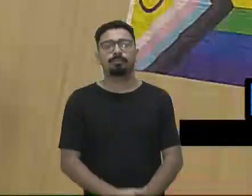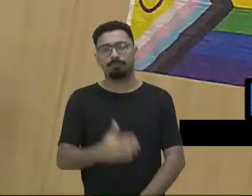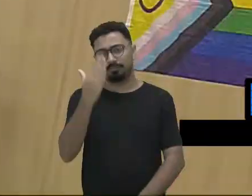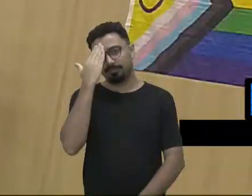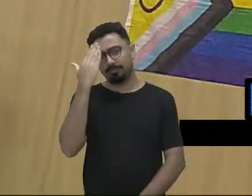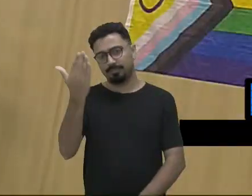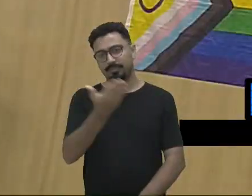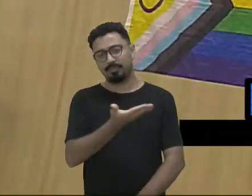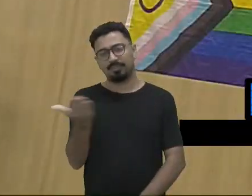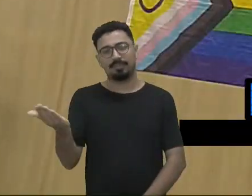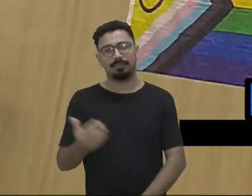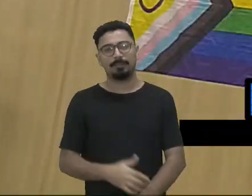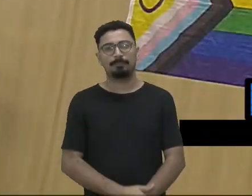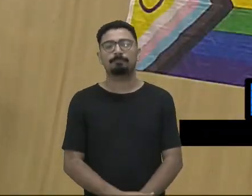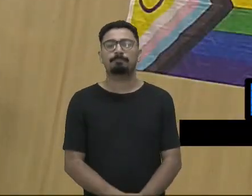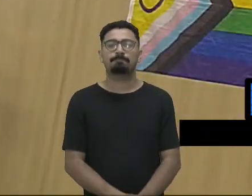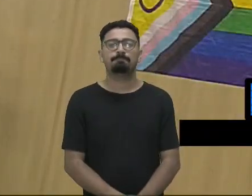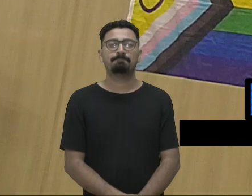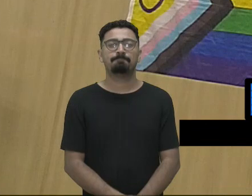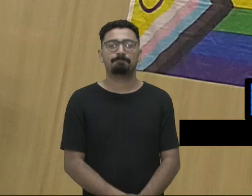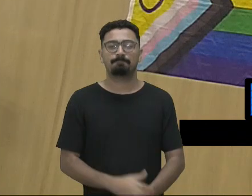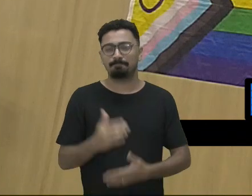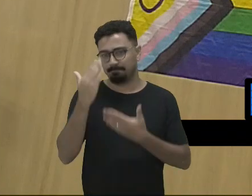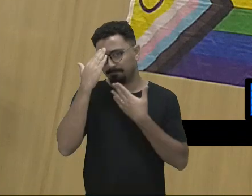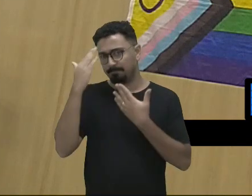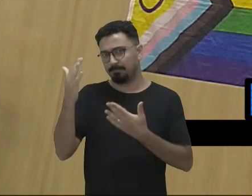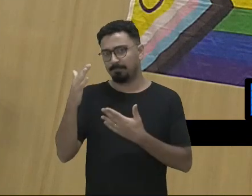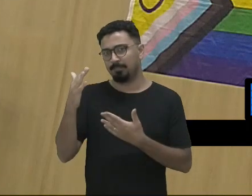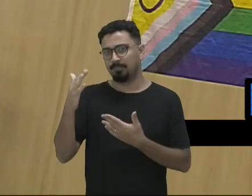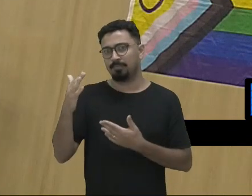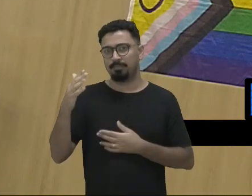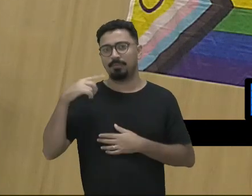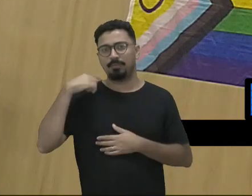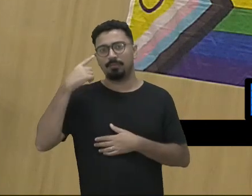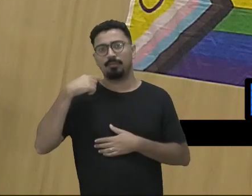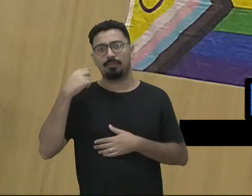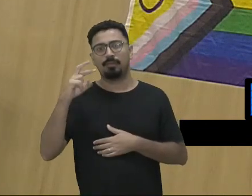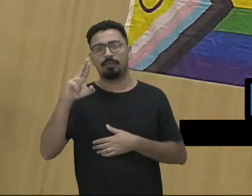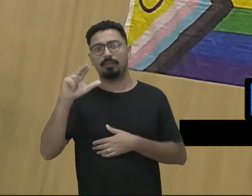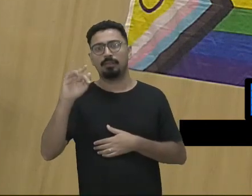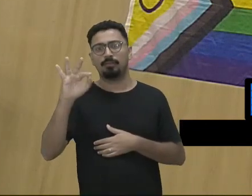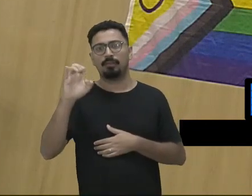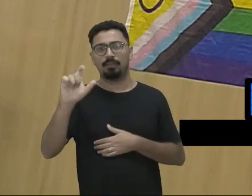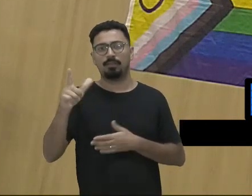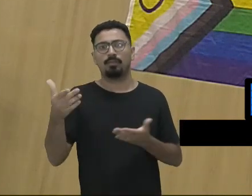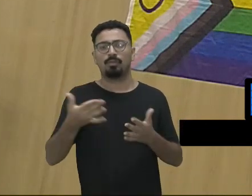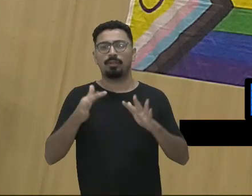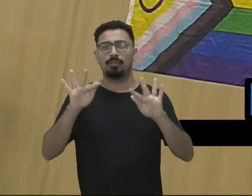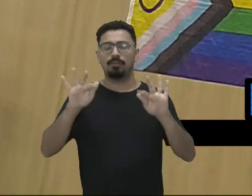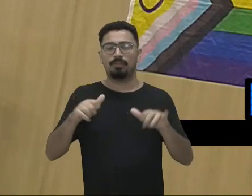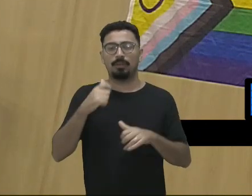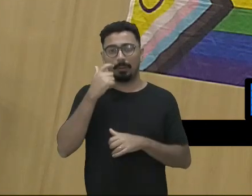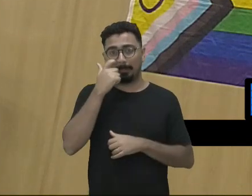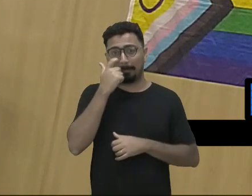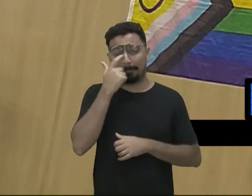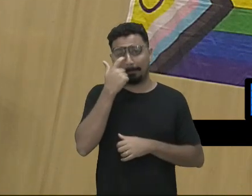Obrigada a todos. Obrigada, doutora Lisandra. Rafa, quer finalizar?